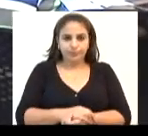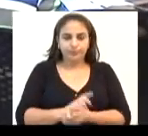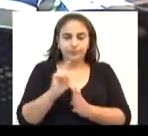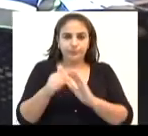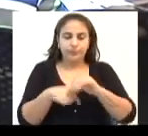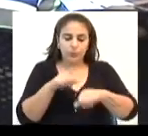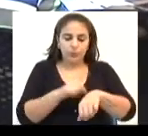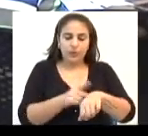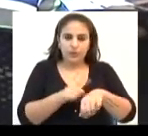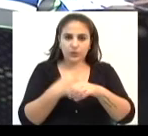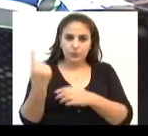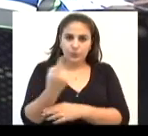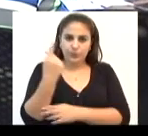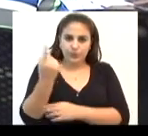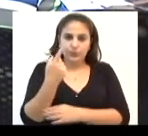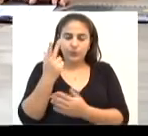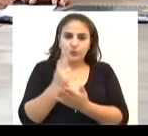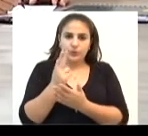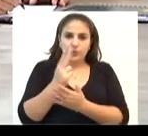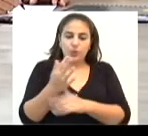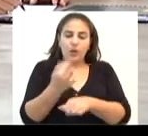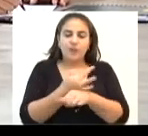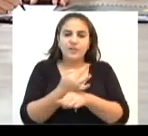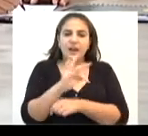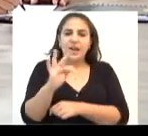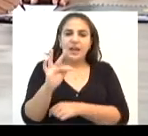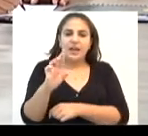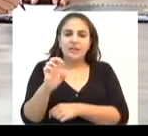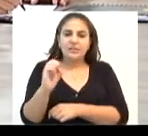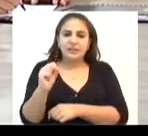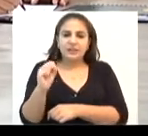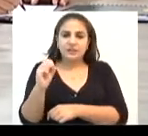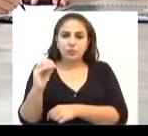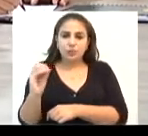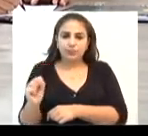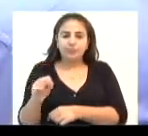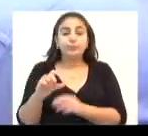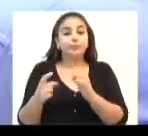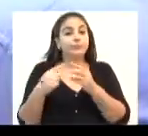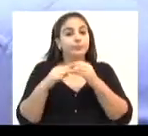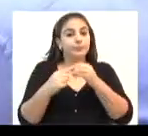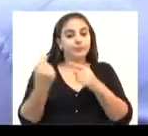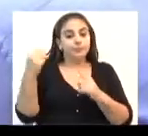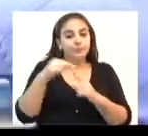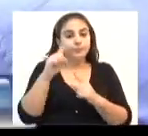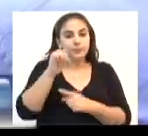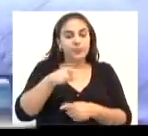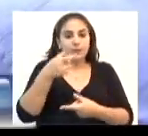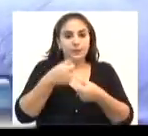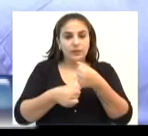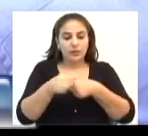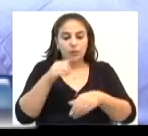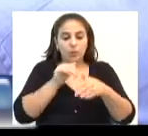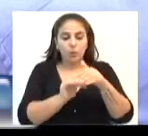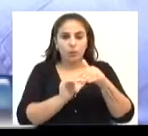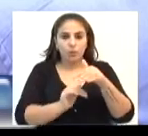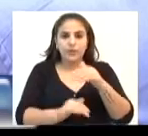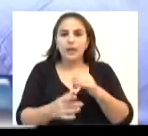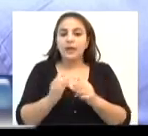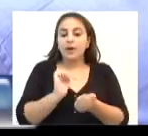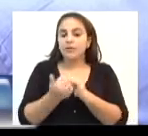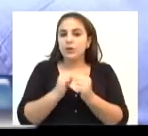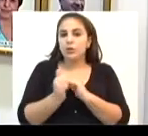único, mantido no recesso parlamentar, o principal objetivo era a economia. Márcio Patucci avaliou positivamente